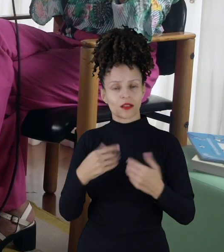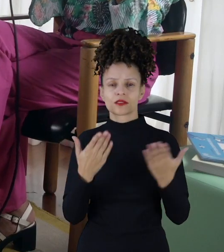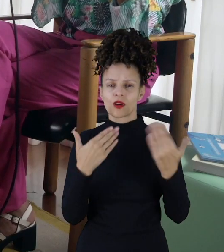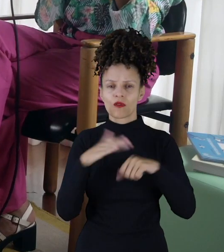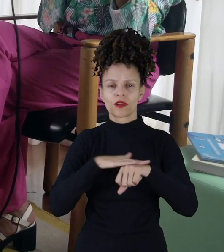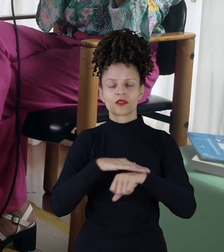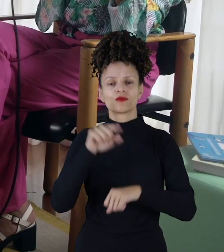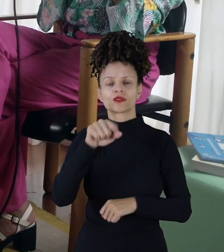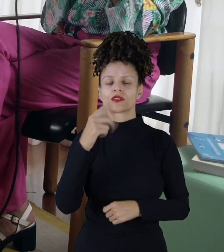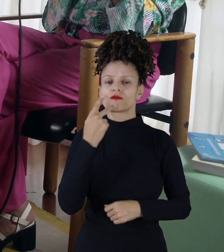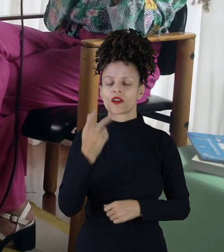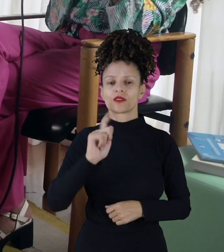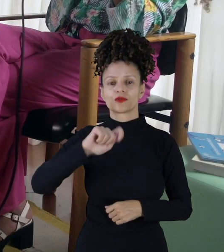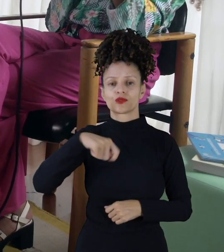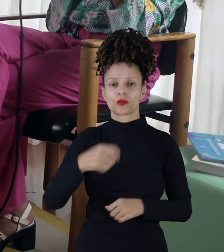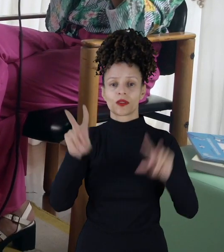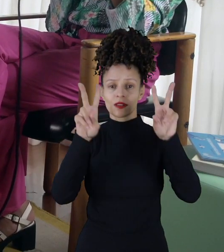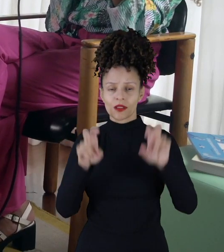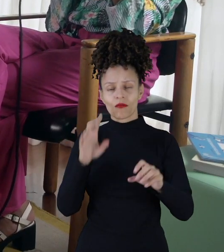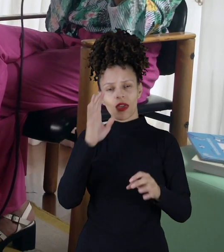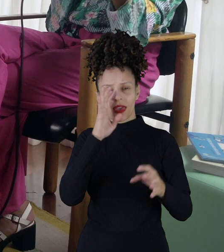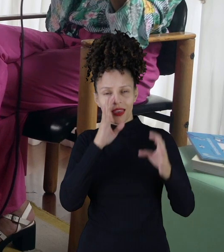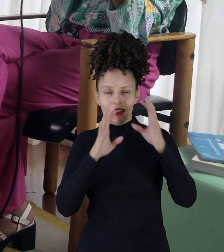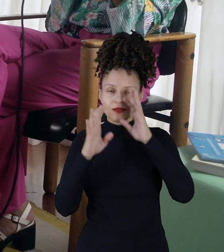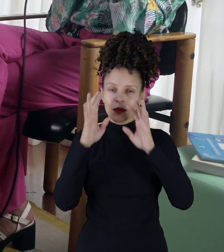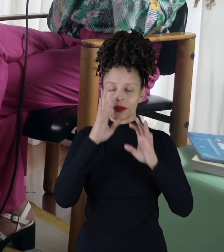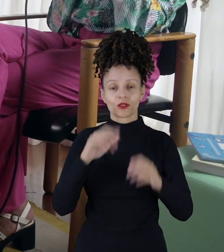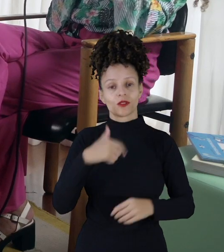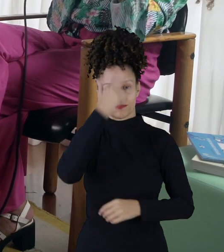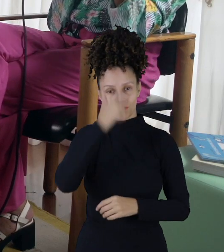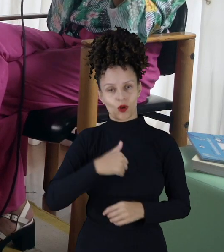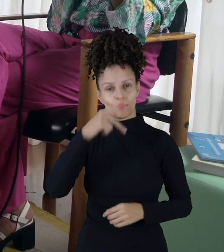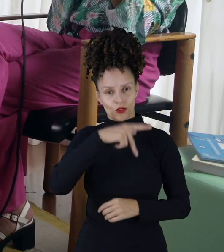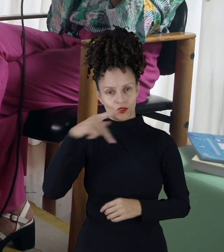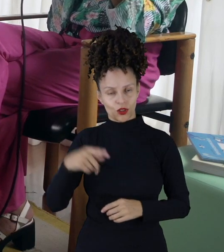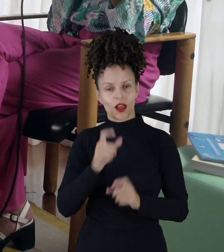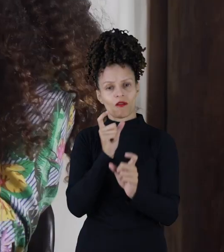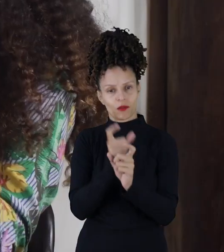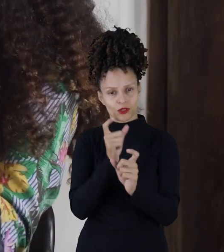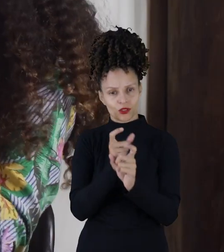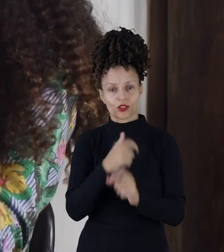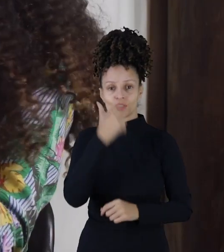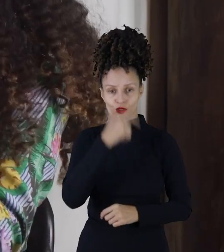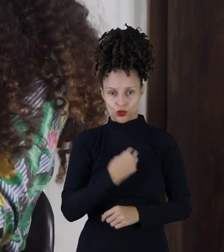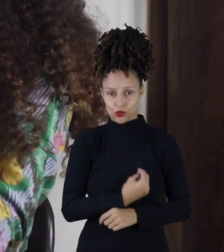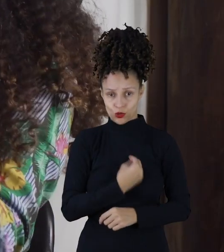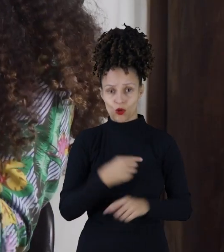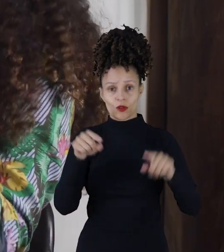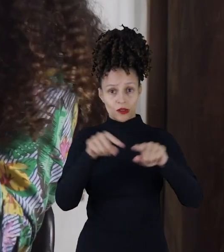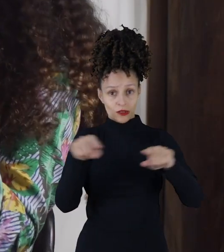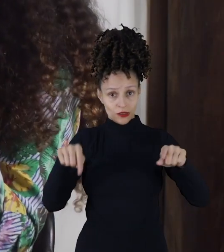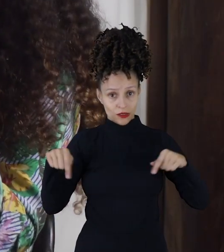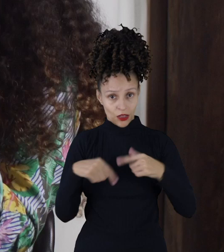nessa nossa conversa quando vocês relatam sobre a questão do encantamento. Então, como professora alfabetizadora que estou